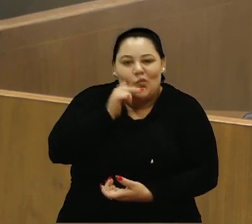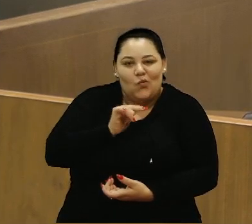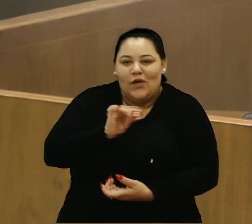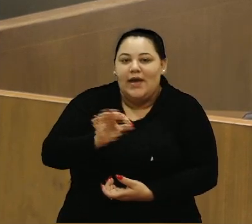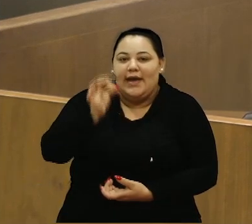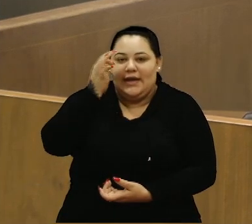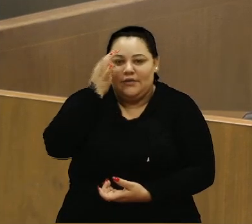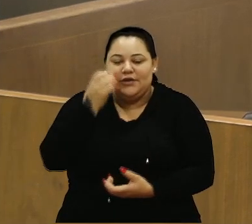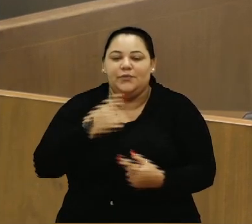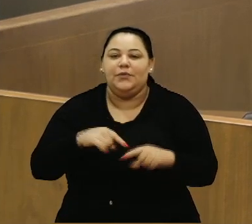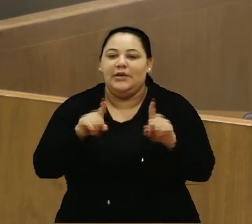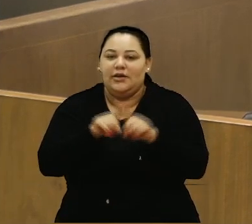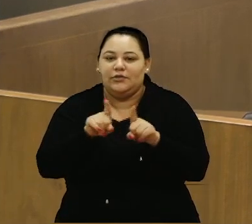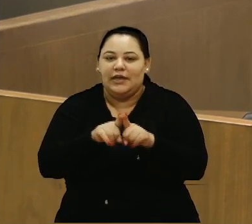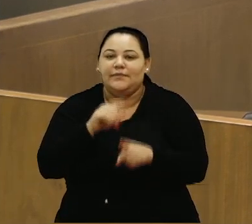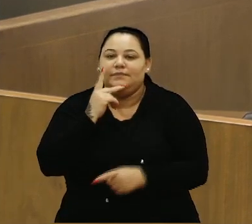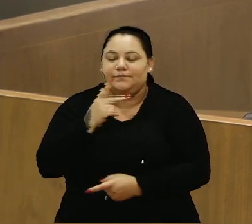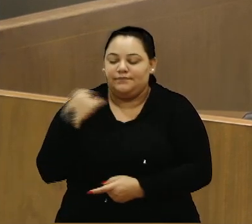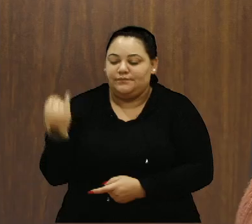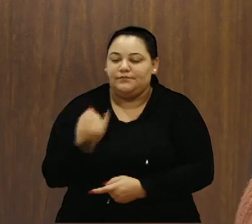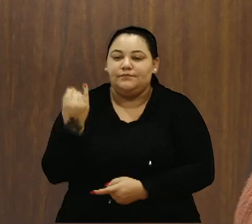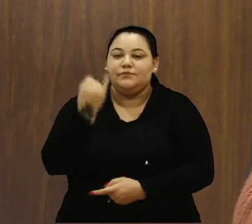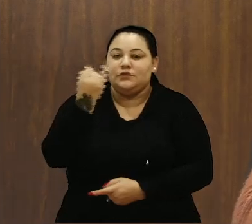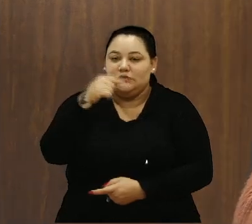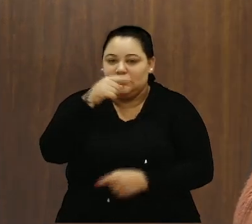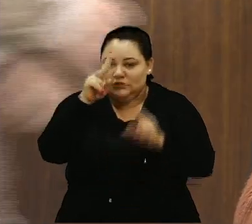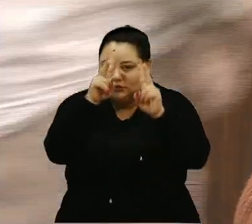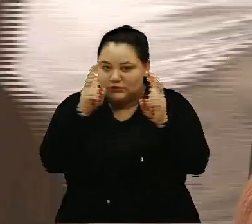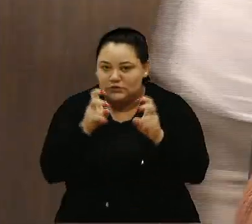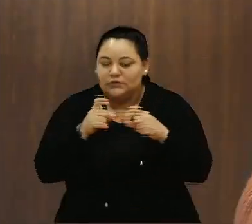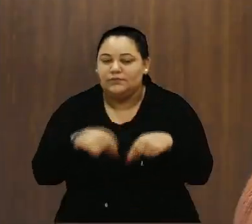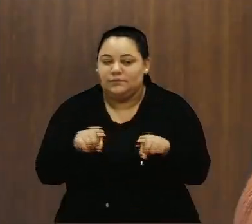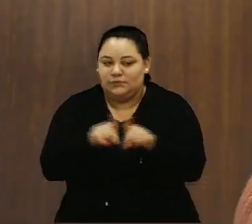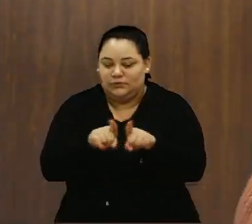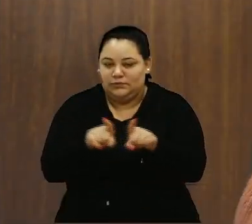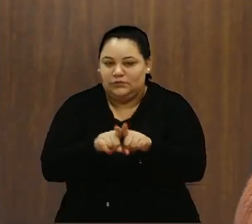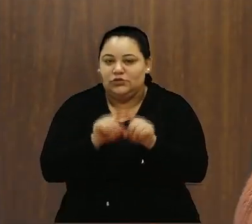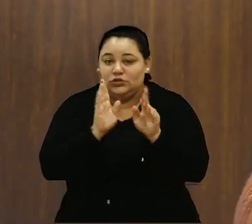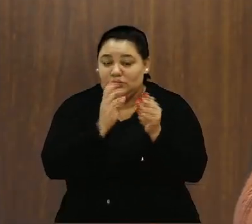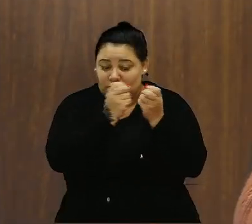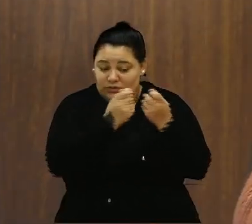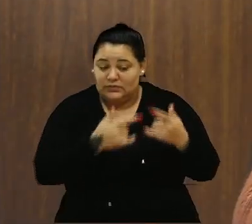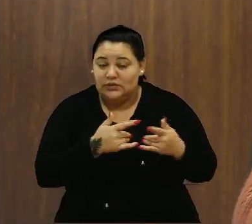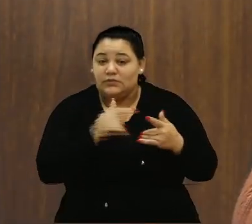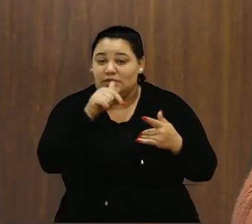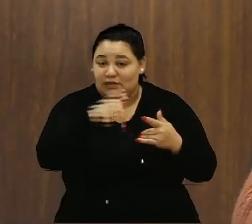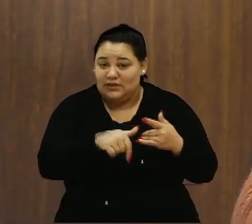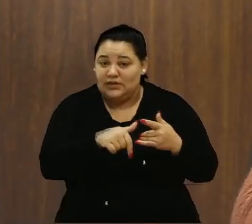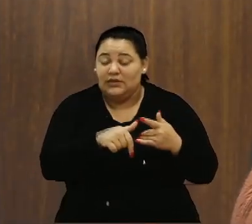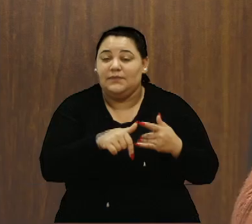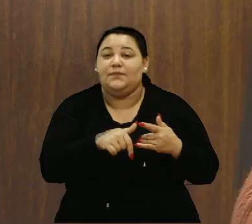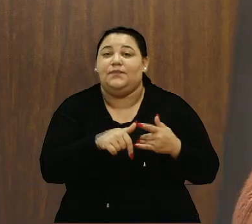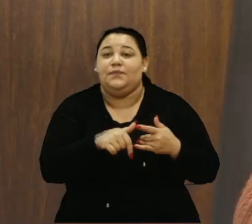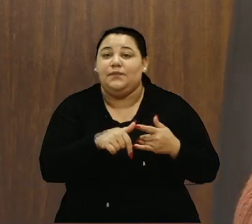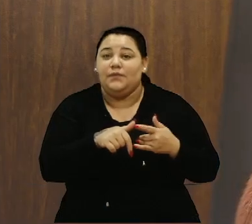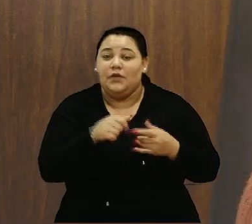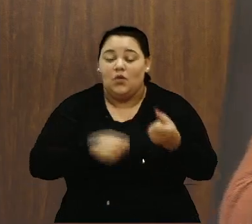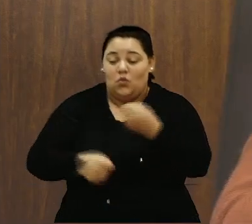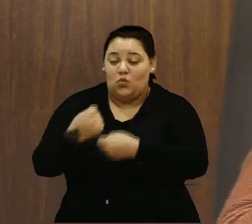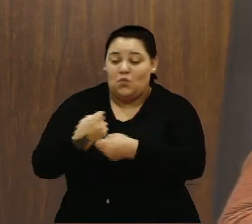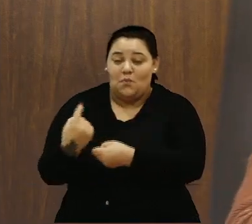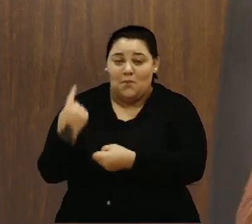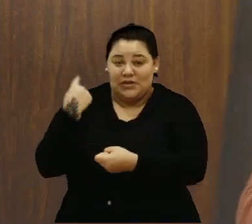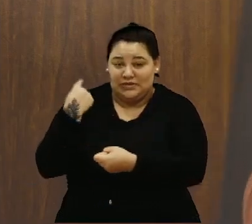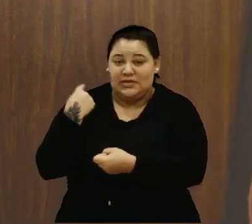da importância desse assunto, um assunto que nós já trouxemos para esta casa. Na legislatura passada, fomos até a